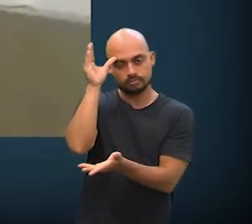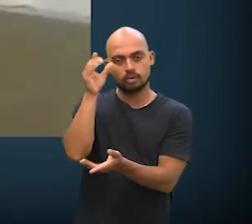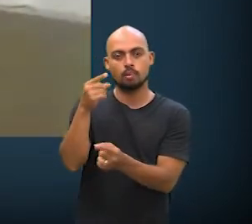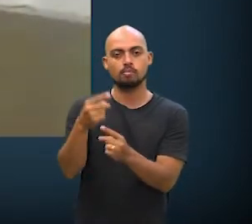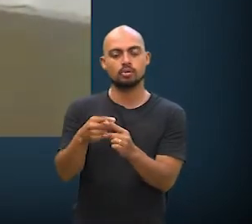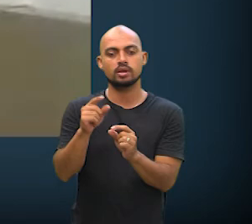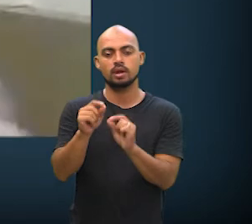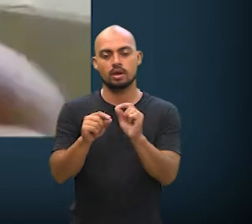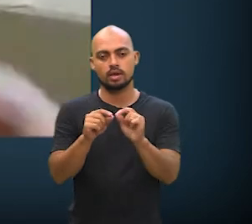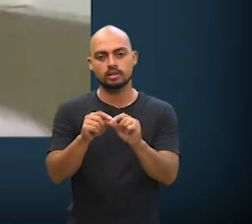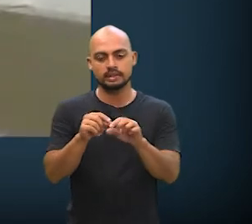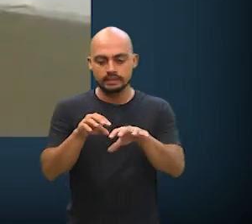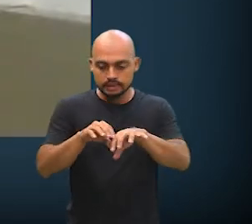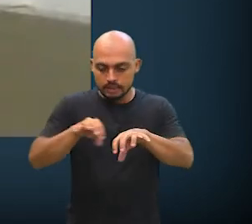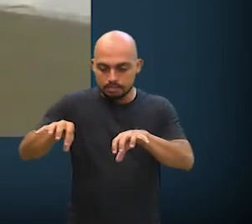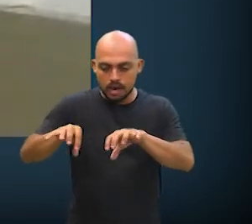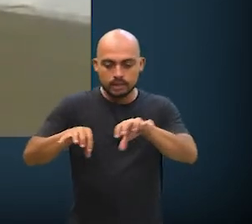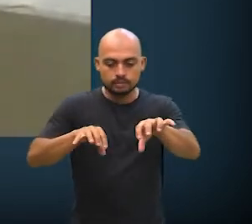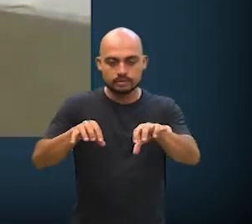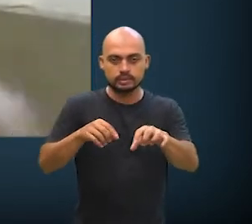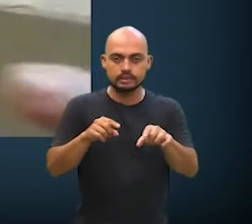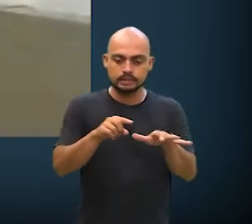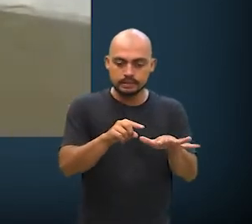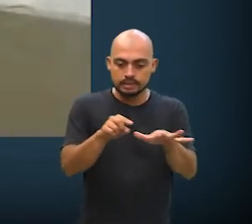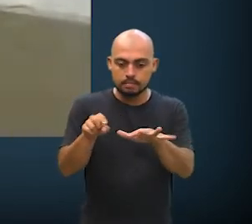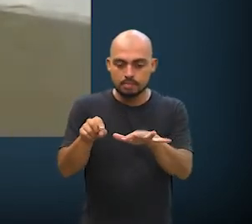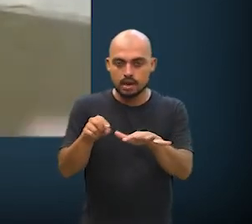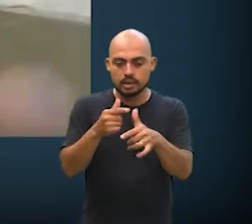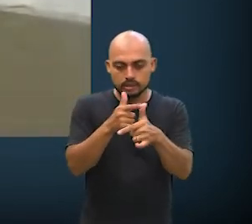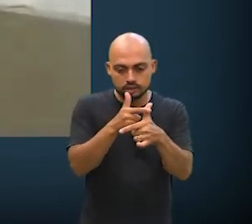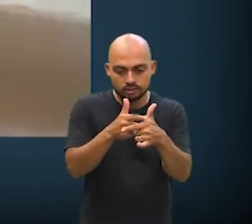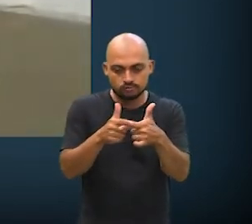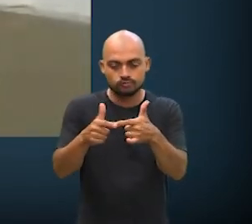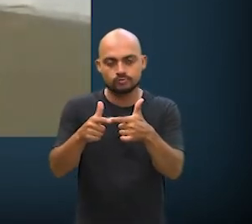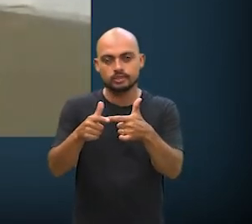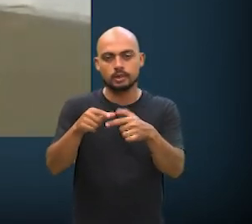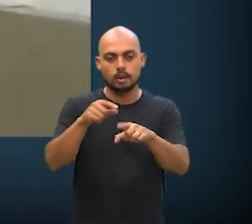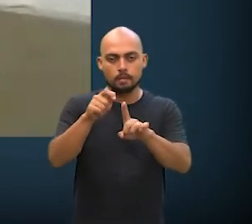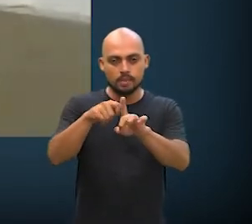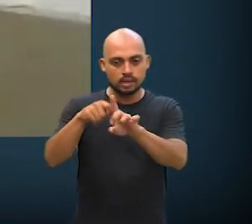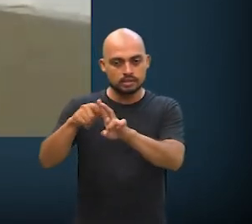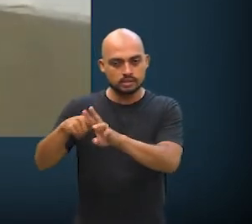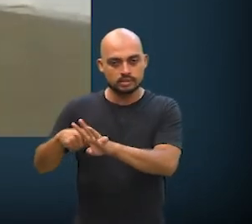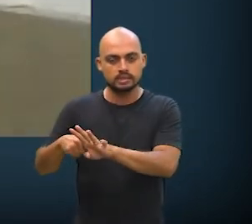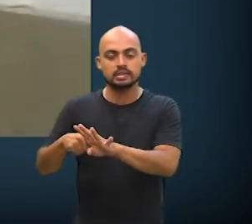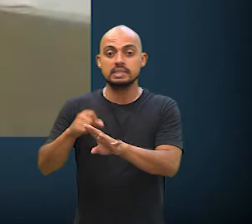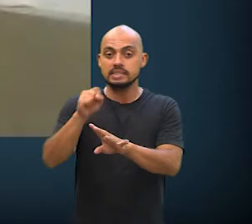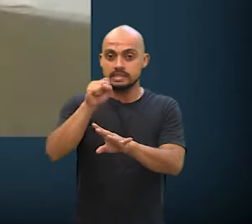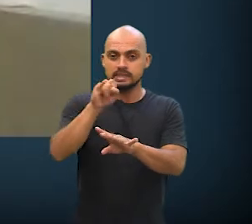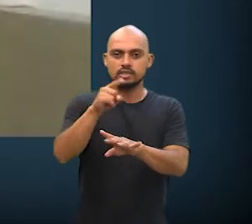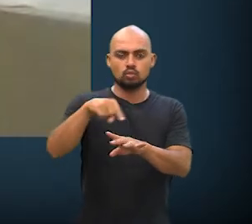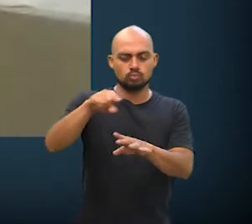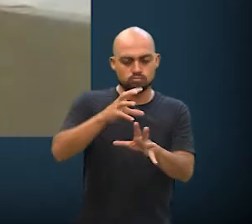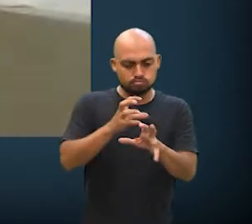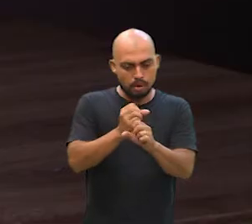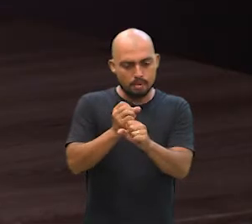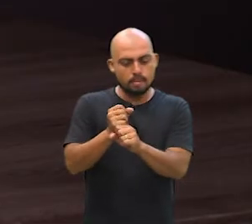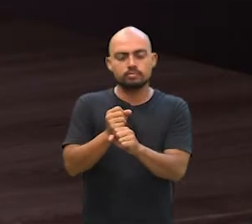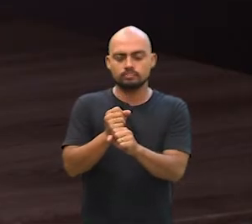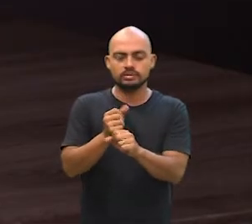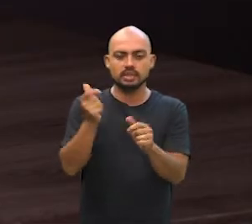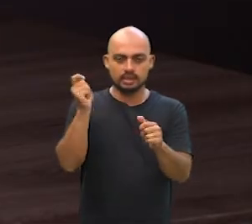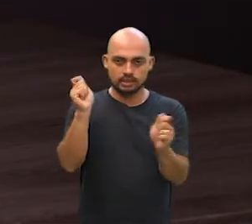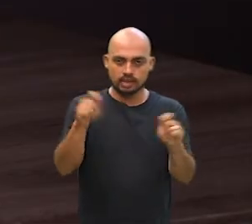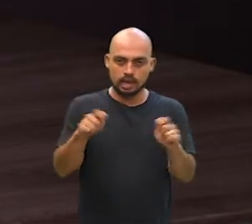consigo diluir ao longo de semanas, ao longo dos meses, cabe tudo. Se a gente fizer continha, cabe tudo. Tem